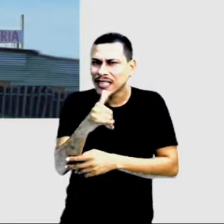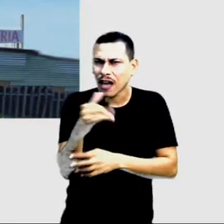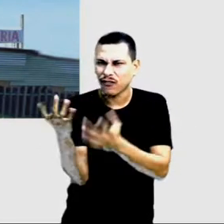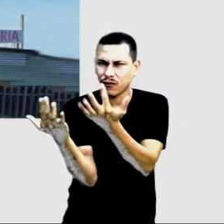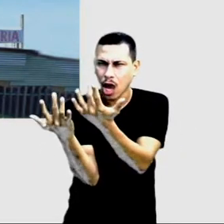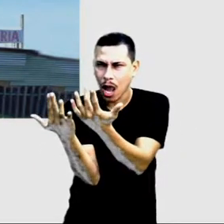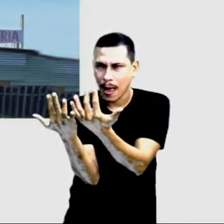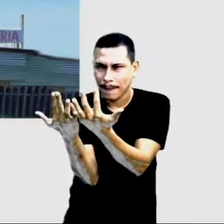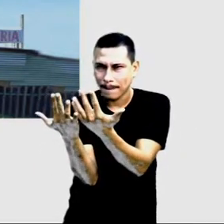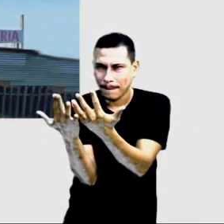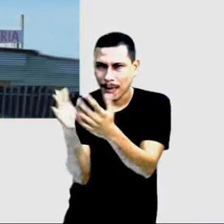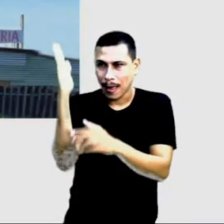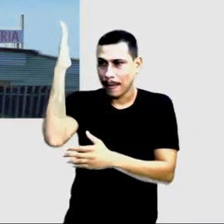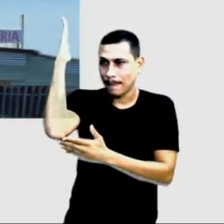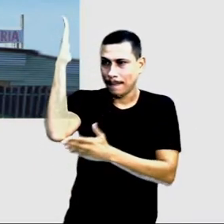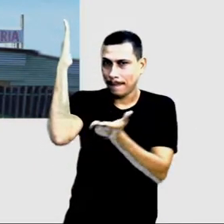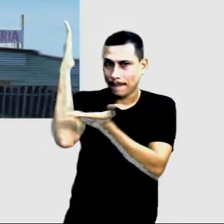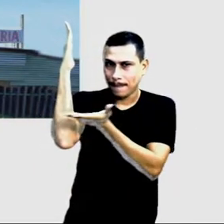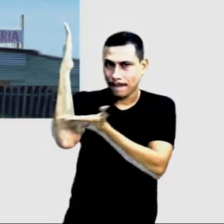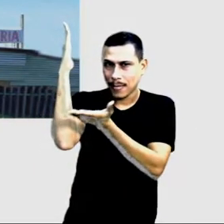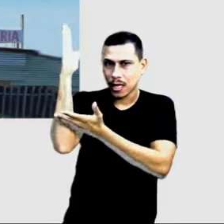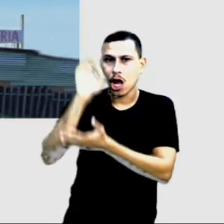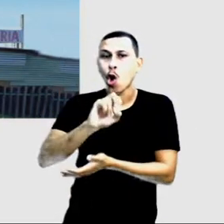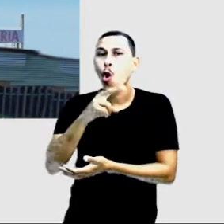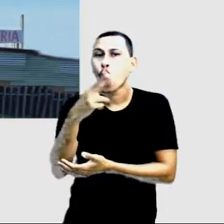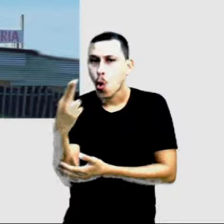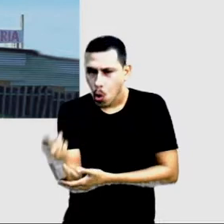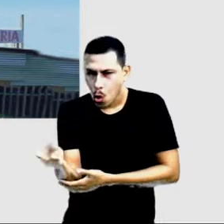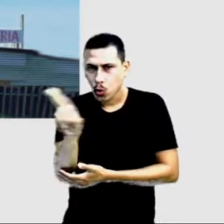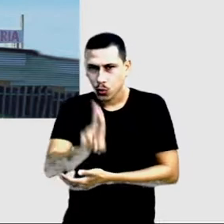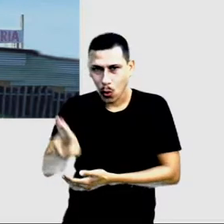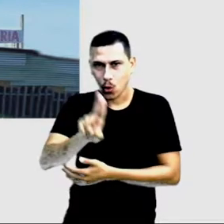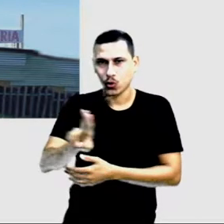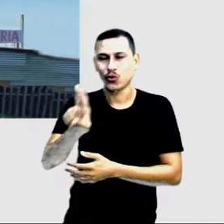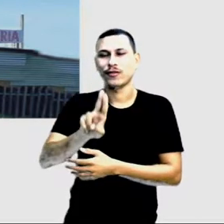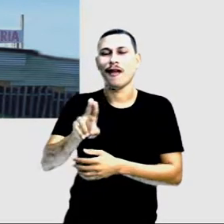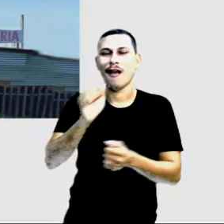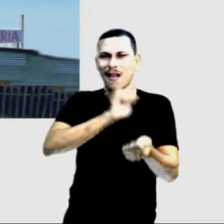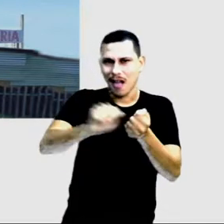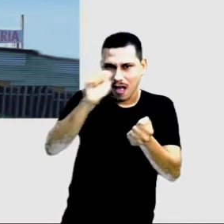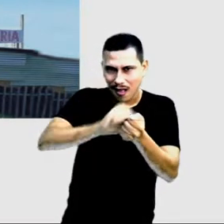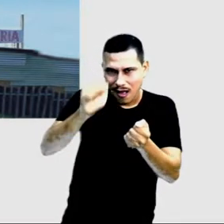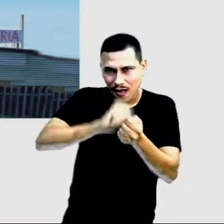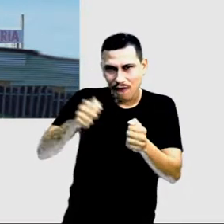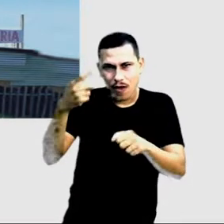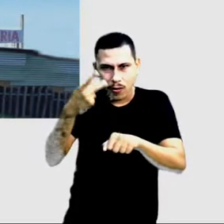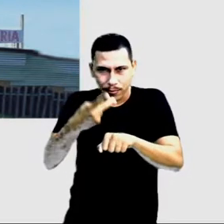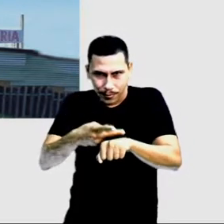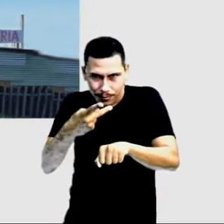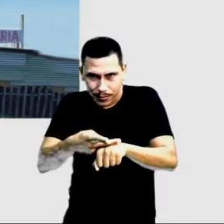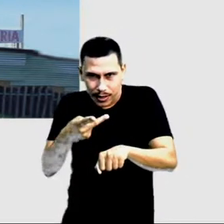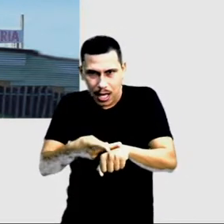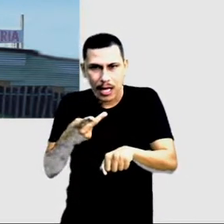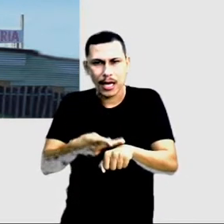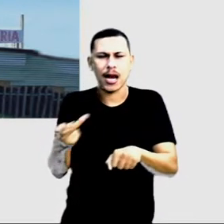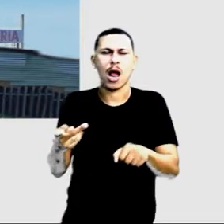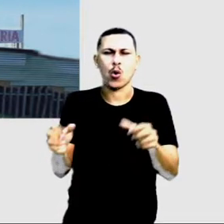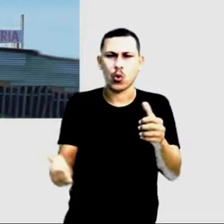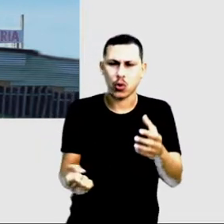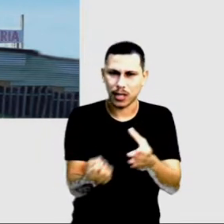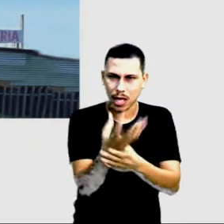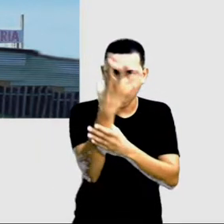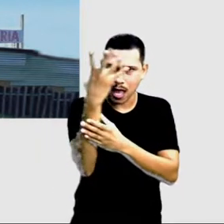de madeira ou até mesmo do carvão mineral, produzindo dessa forma a energia necessária para a